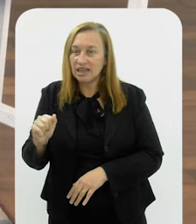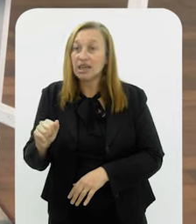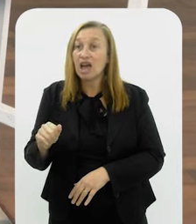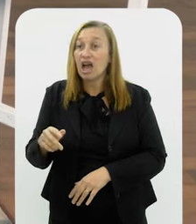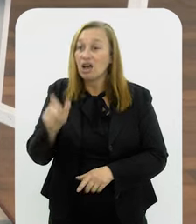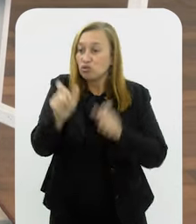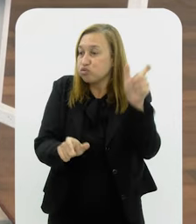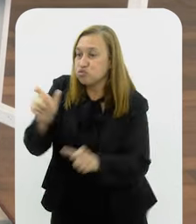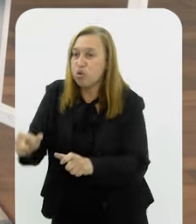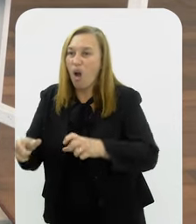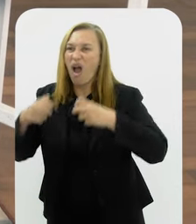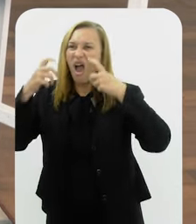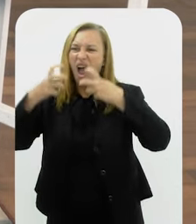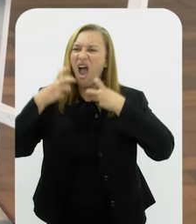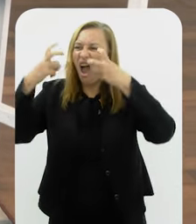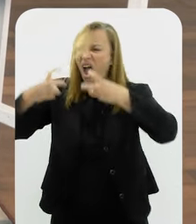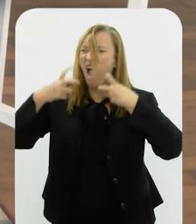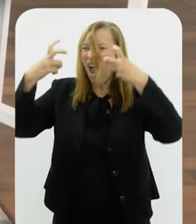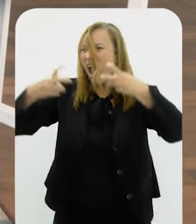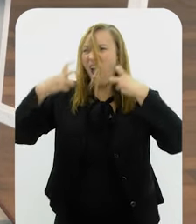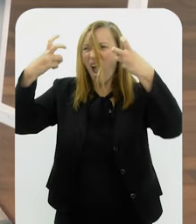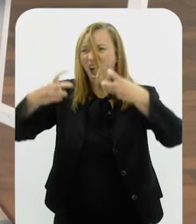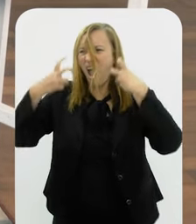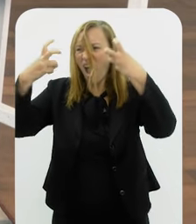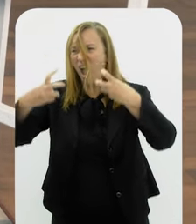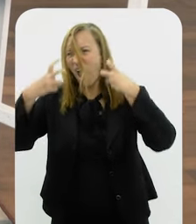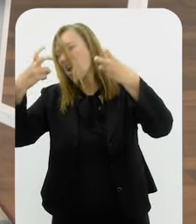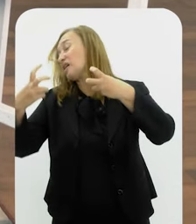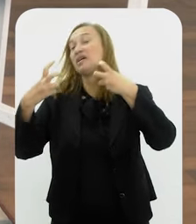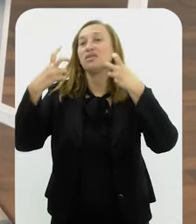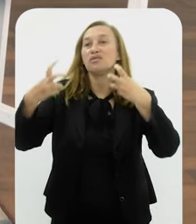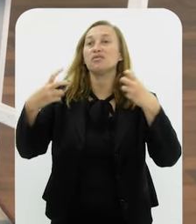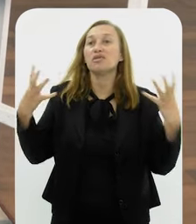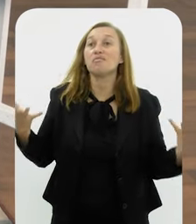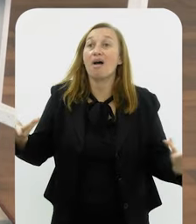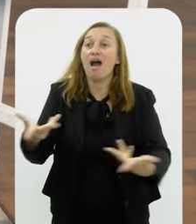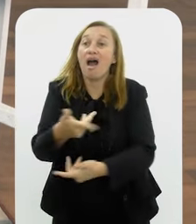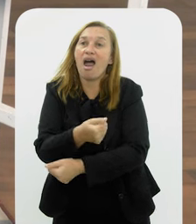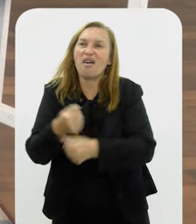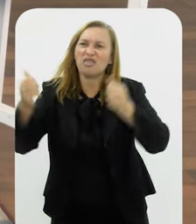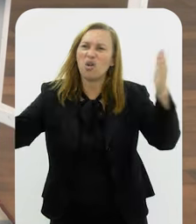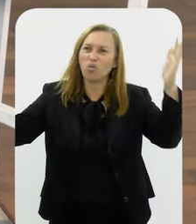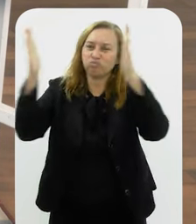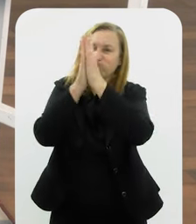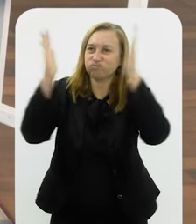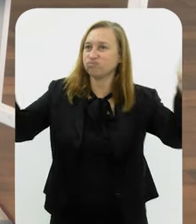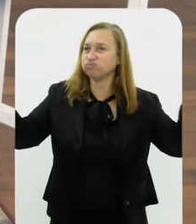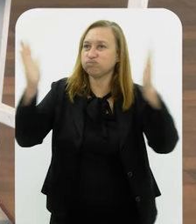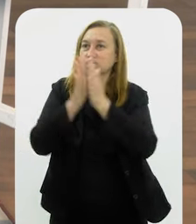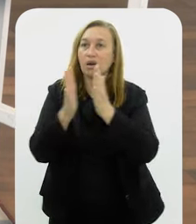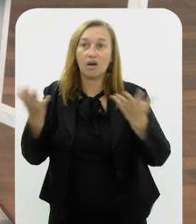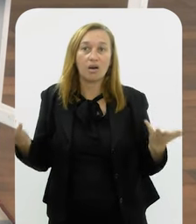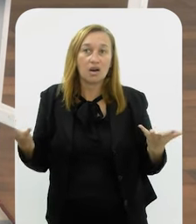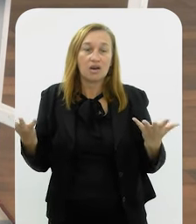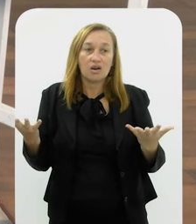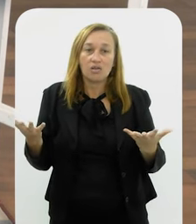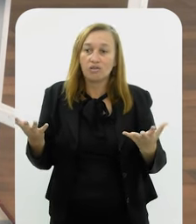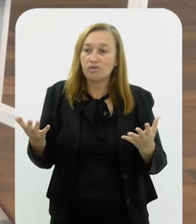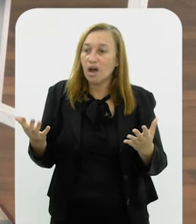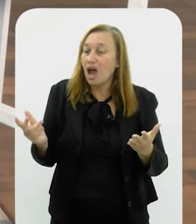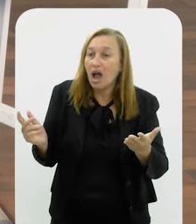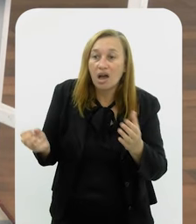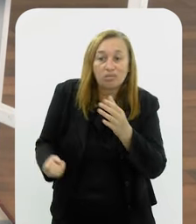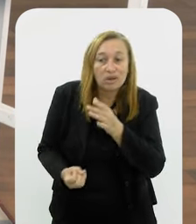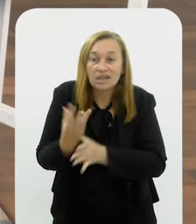vida, vida. Então aquilo ficou lindo, aquela imagem, né? Que ficou, foi a imagem que ficou. Que é uma coisa que você não pode. Nasceu